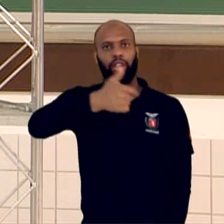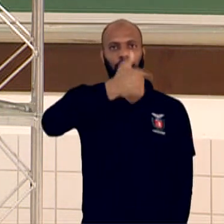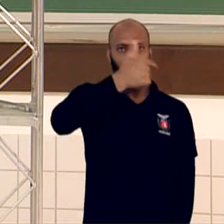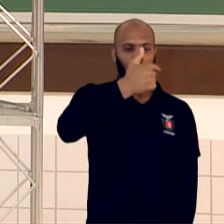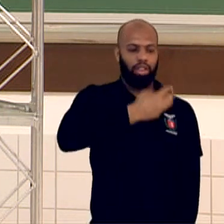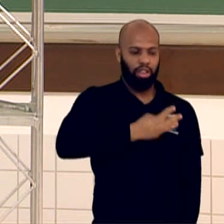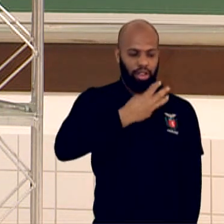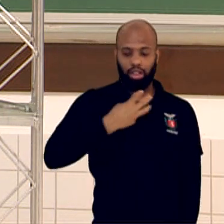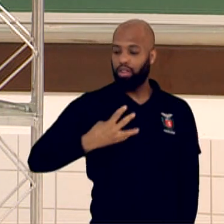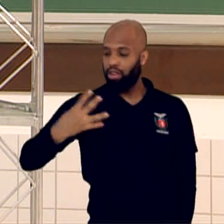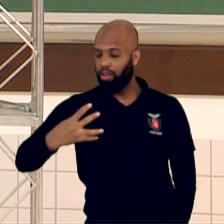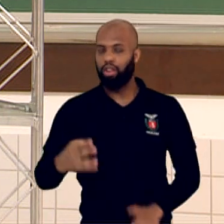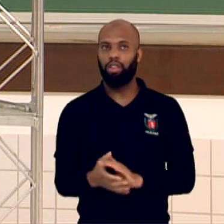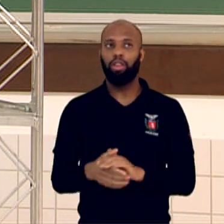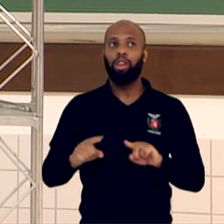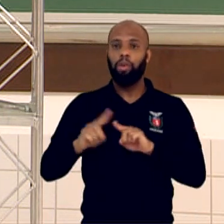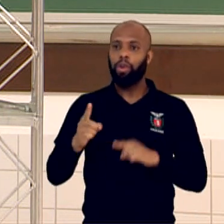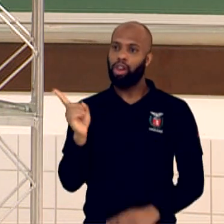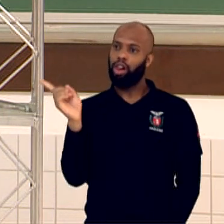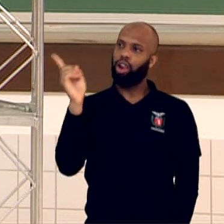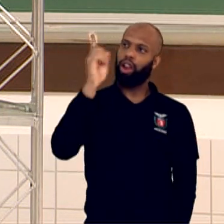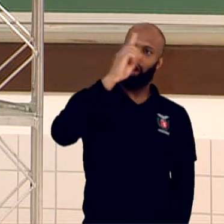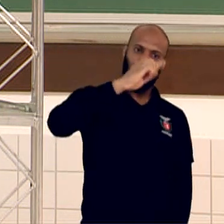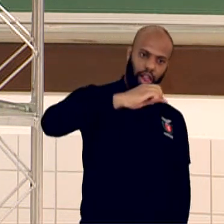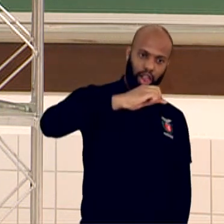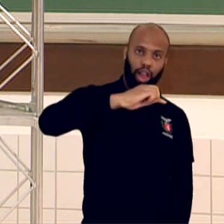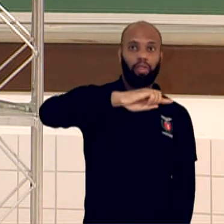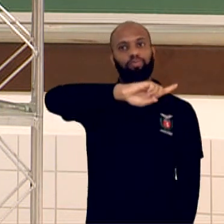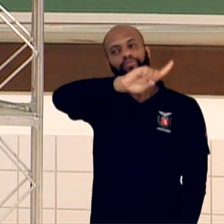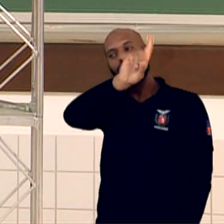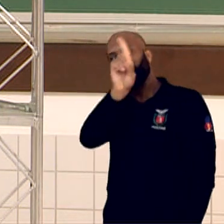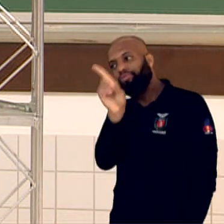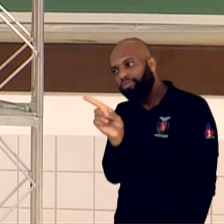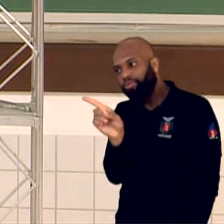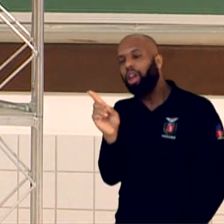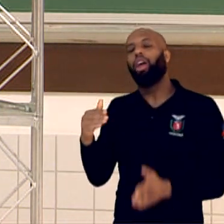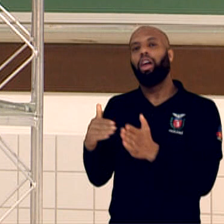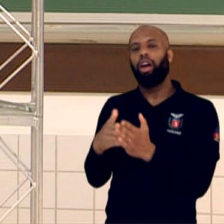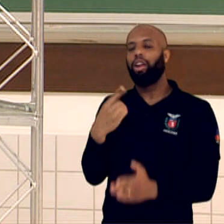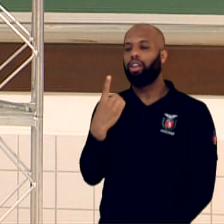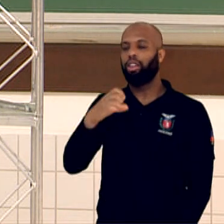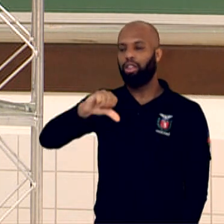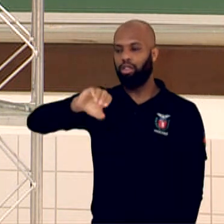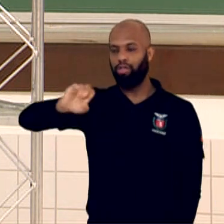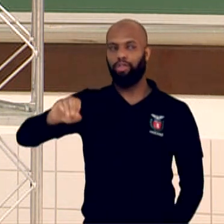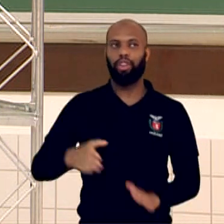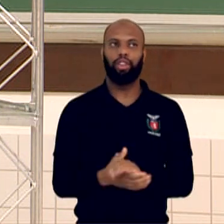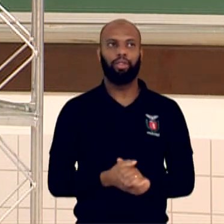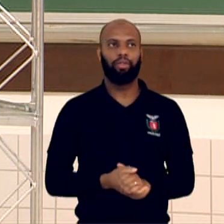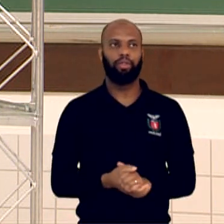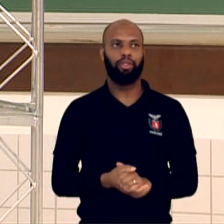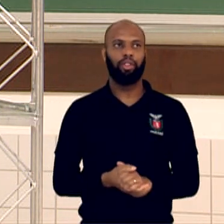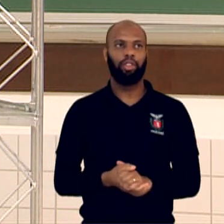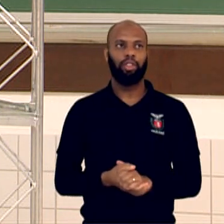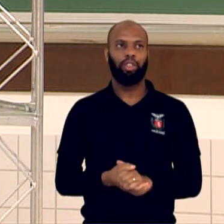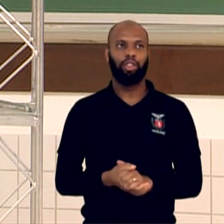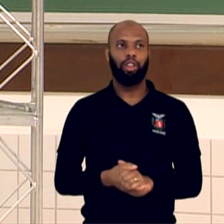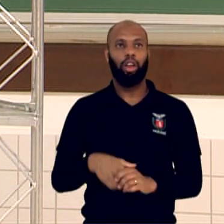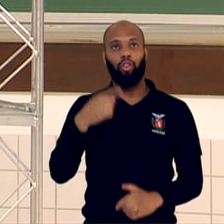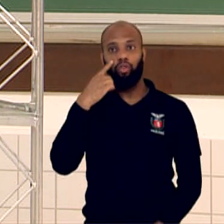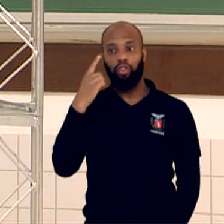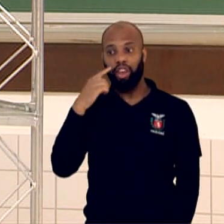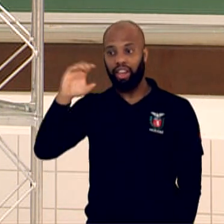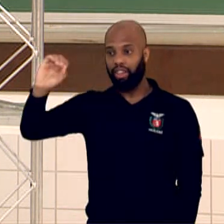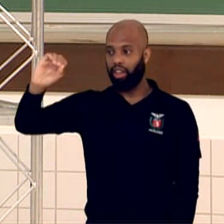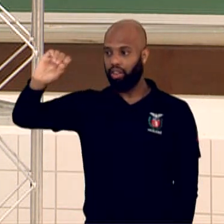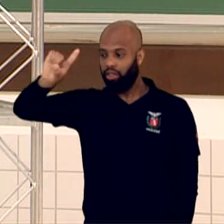ao invés de andar 190 graus anti-horário, eu vou andar no sentido horário. Então, aqui, 0, 180.